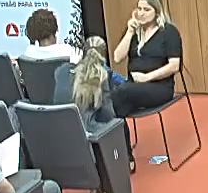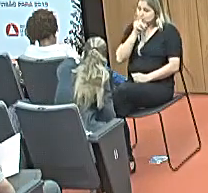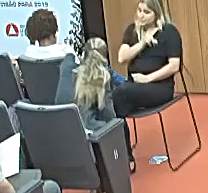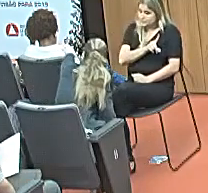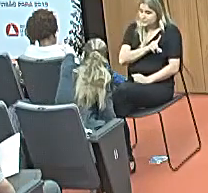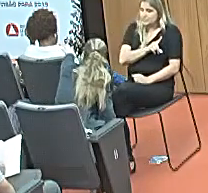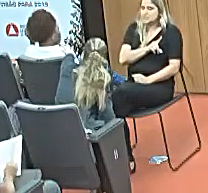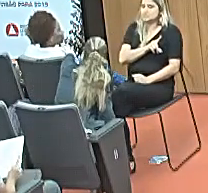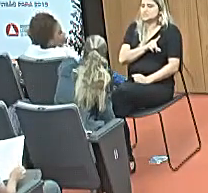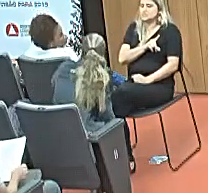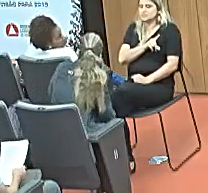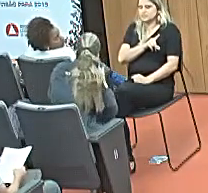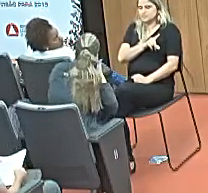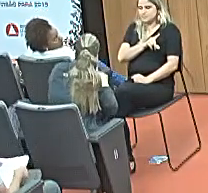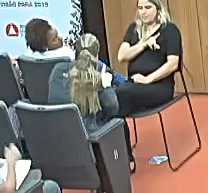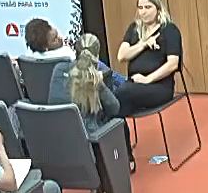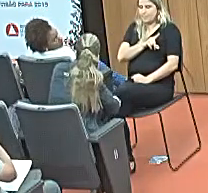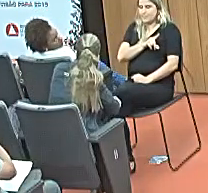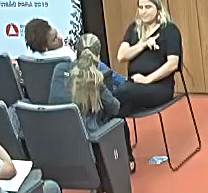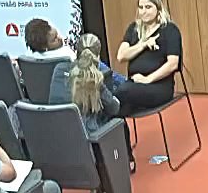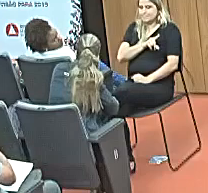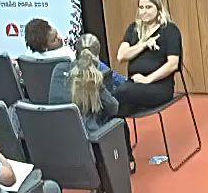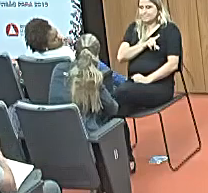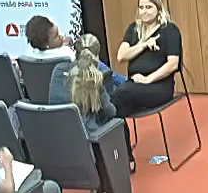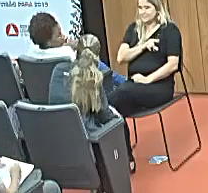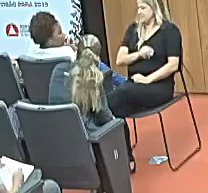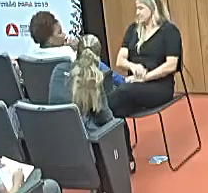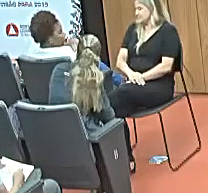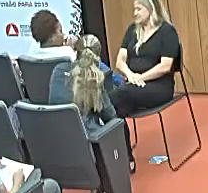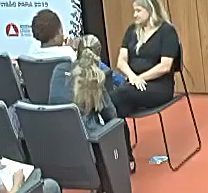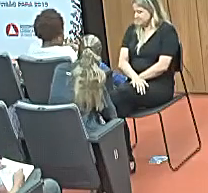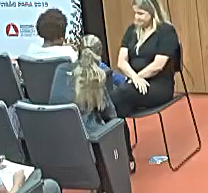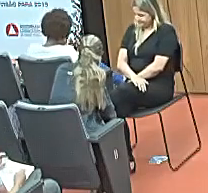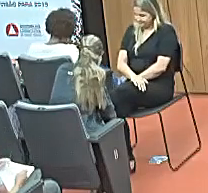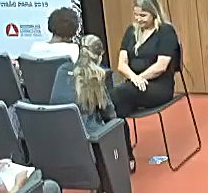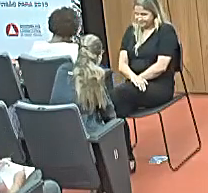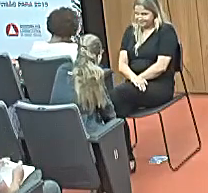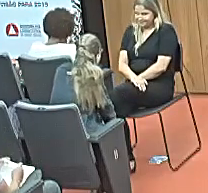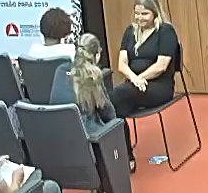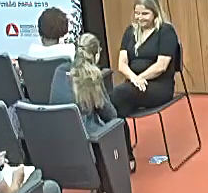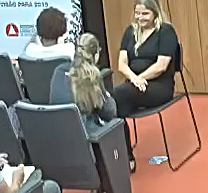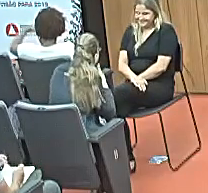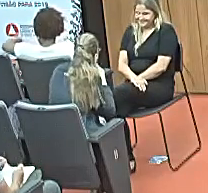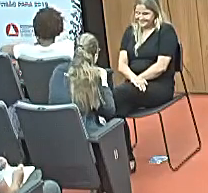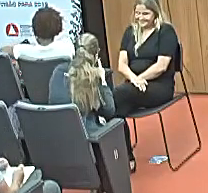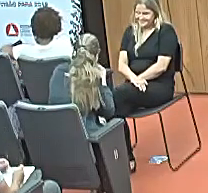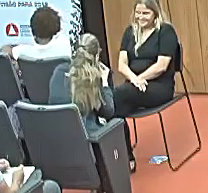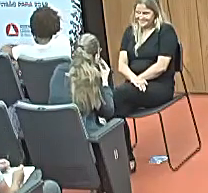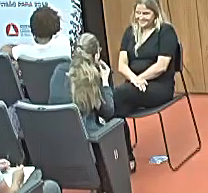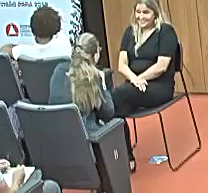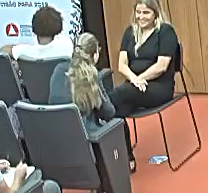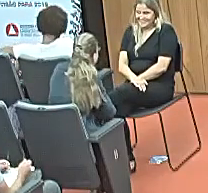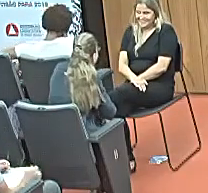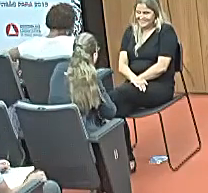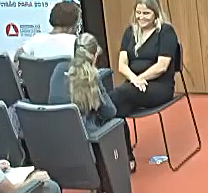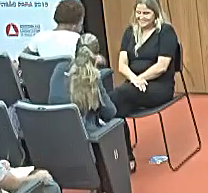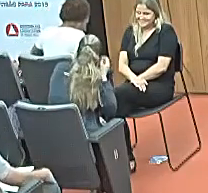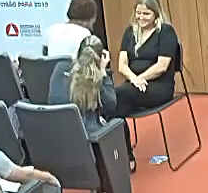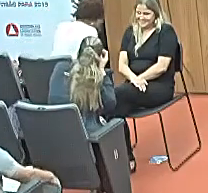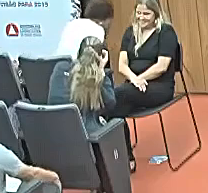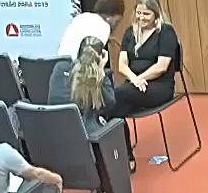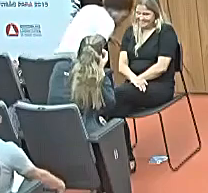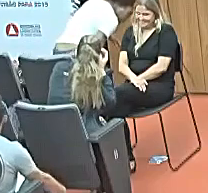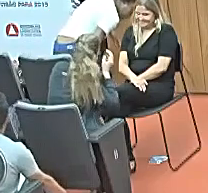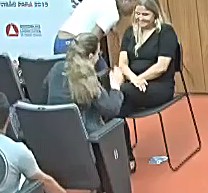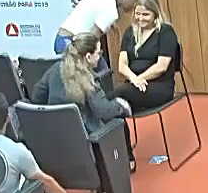acessar por exemplo crédito rural acessar as políticas públicas públicas existentes como habitação rural né gente sabe que